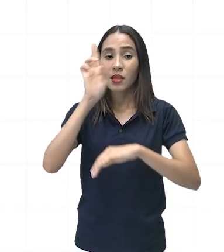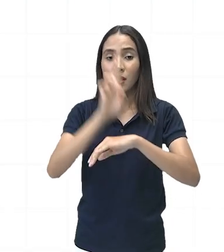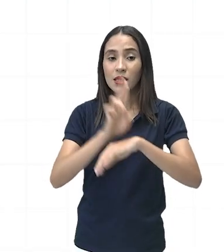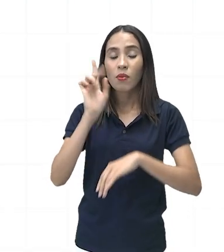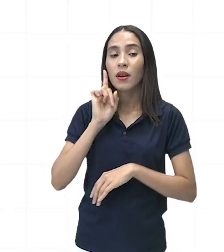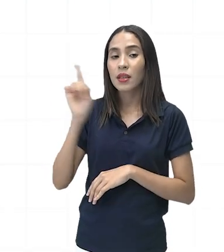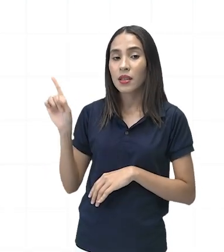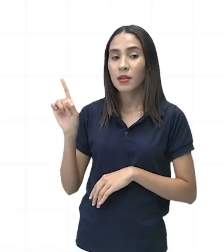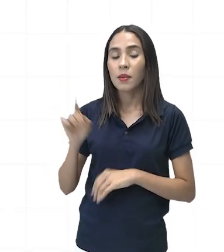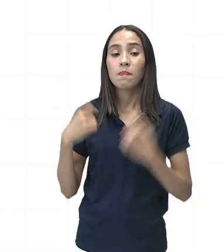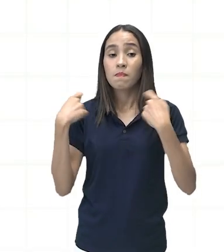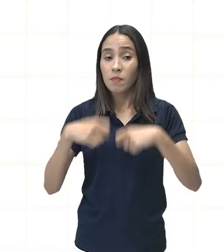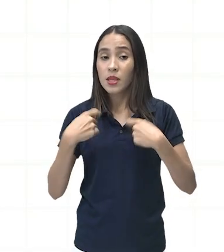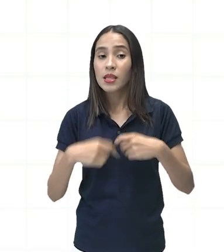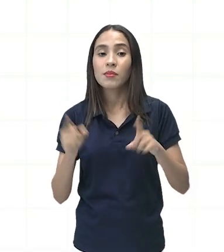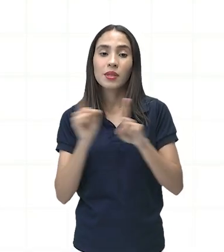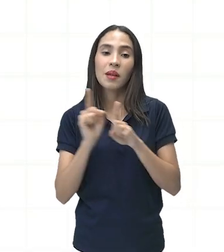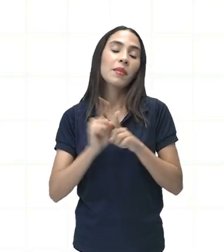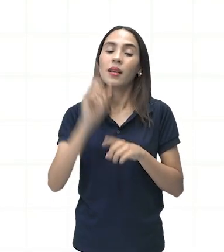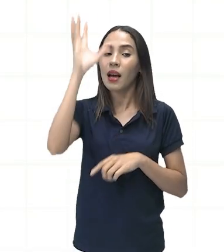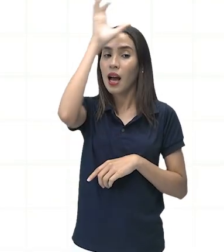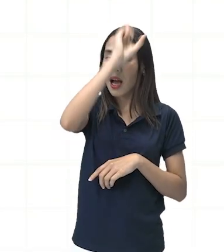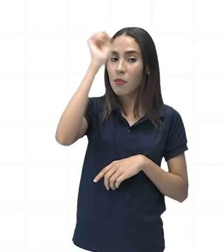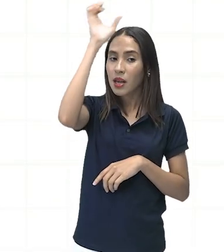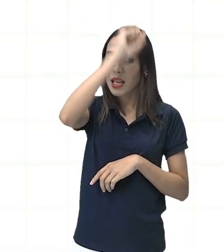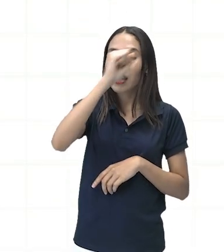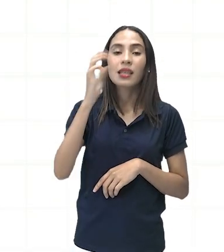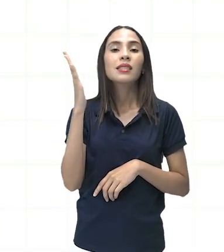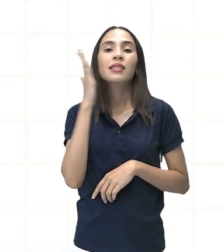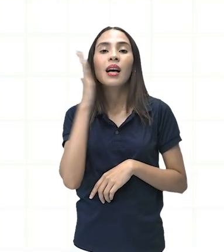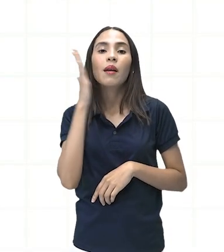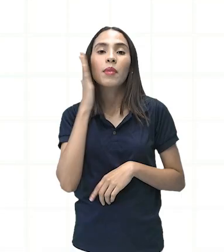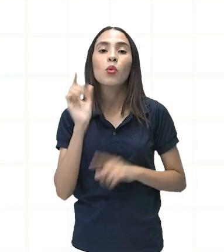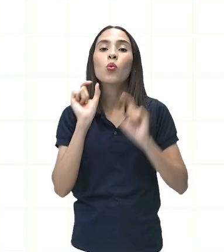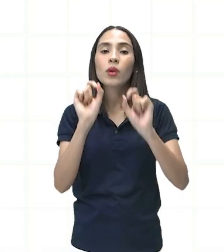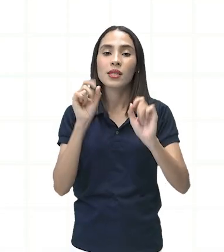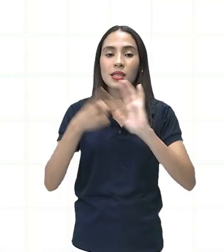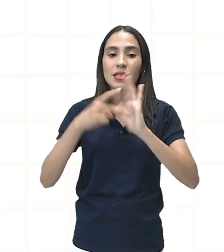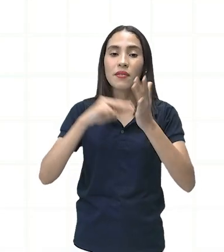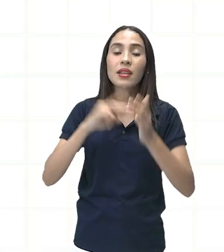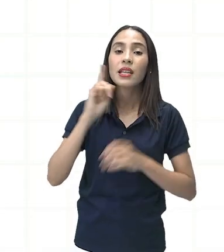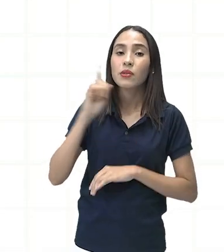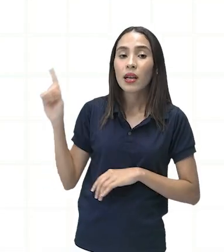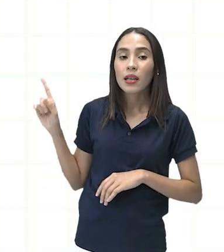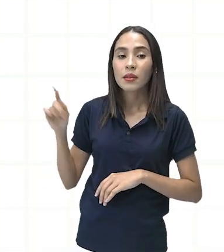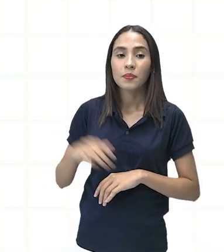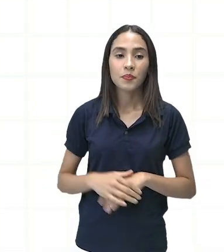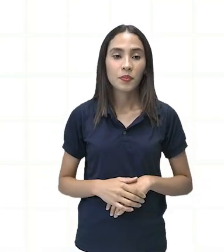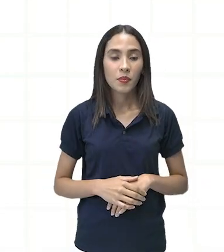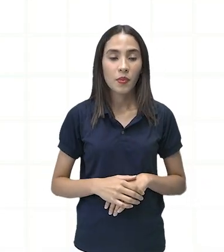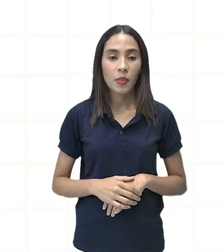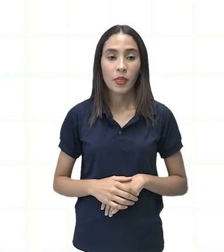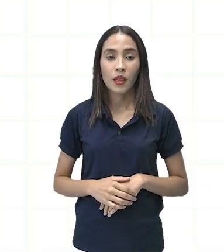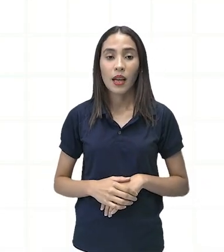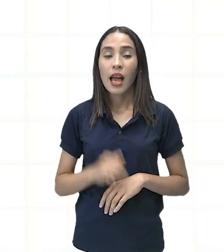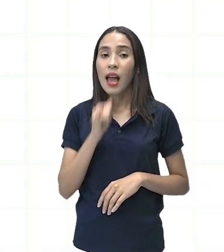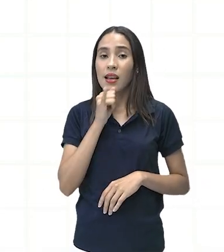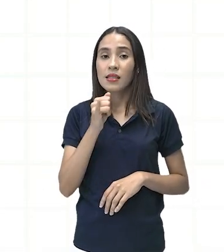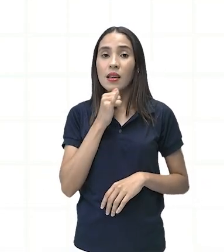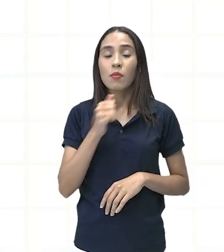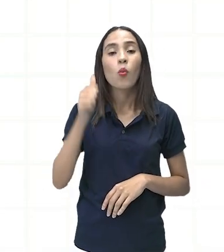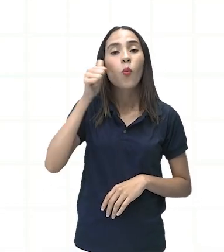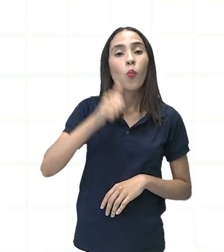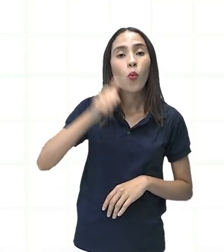imagens, ou seja, essas representações que nós precisamos aprender a identificar no heredograma. São